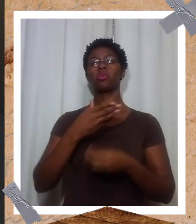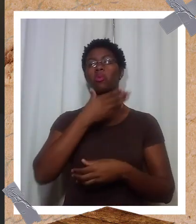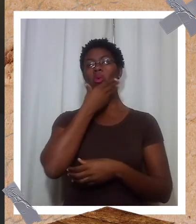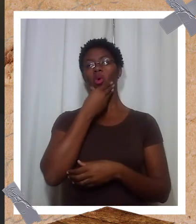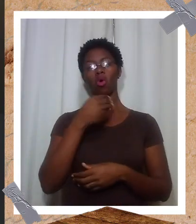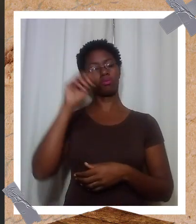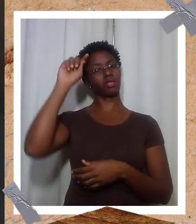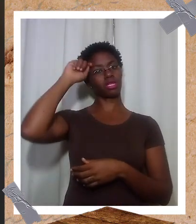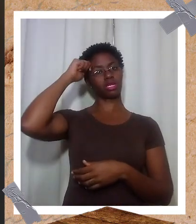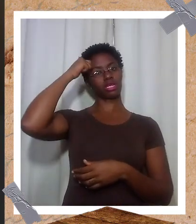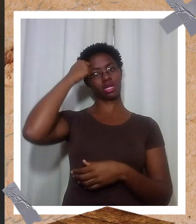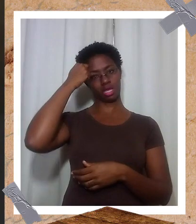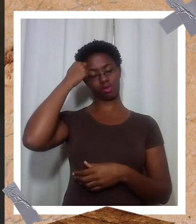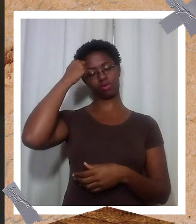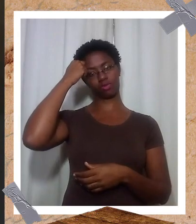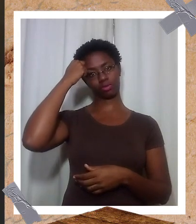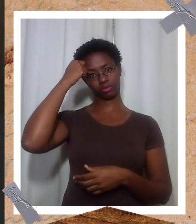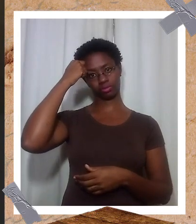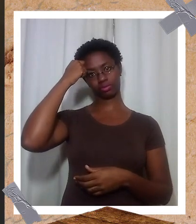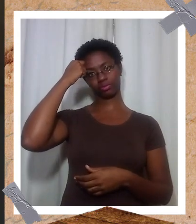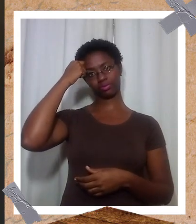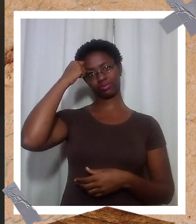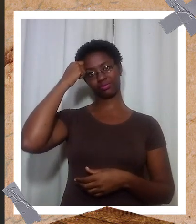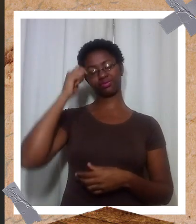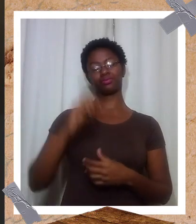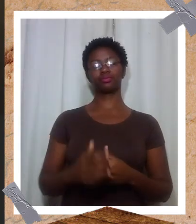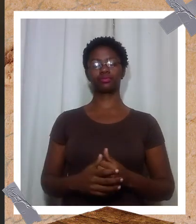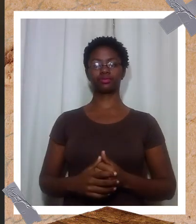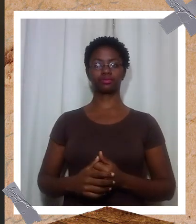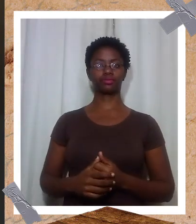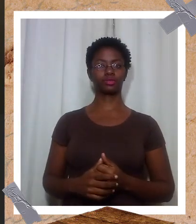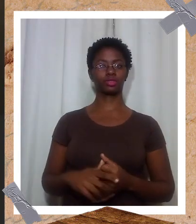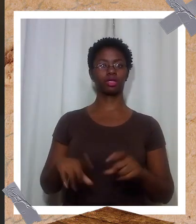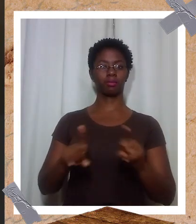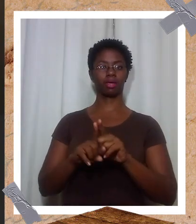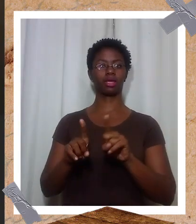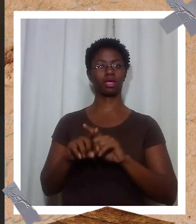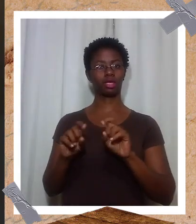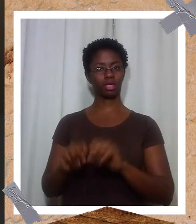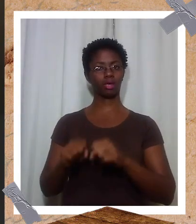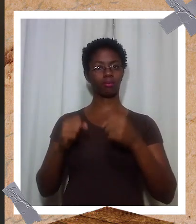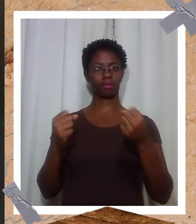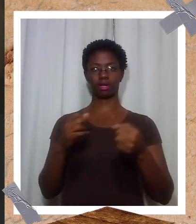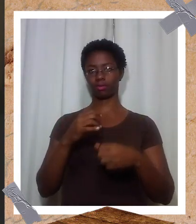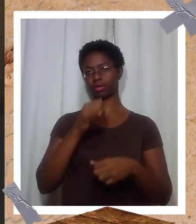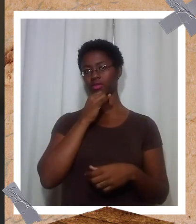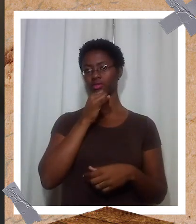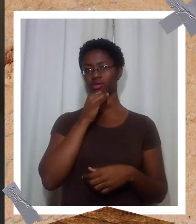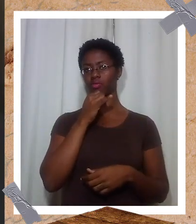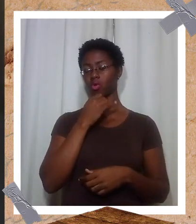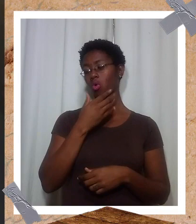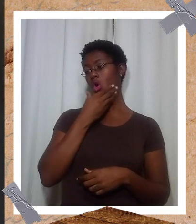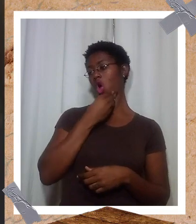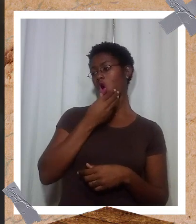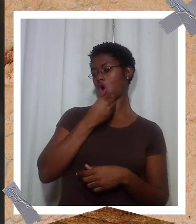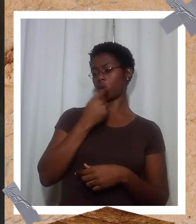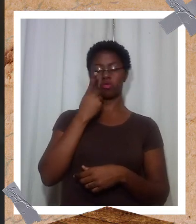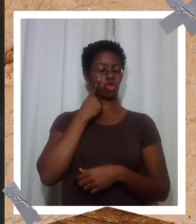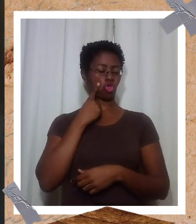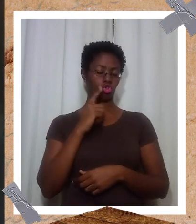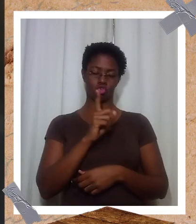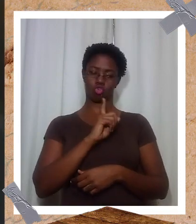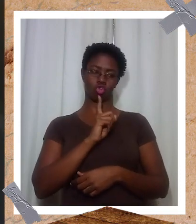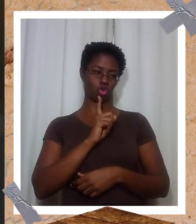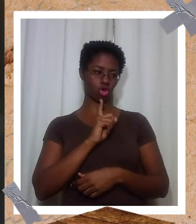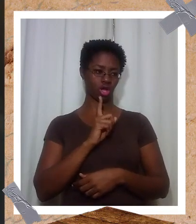é, assim, quebrar um pouco dessa questão assim, de que homem não chora e homem negro,